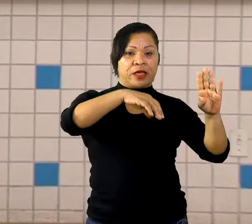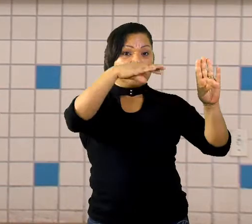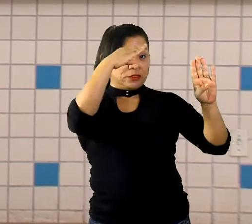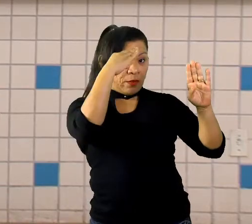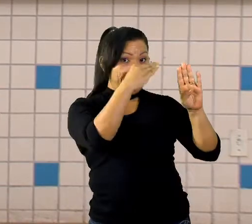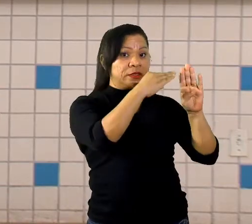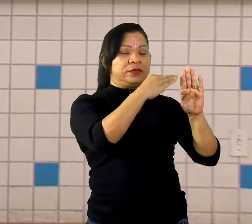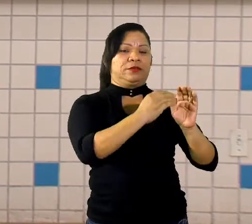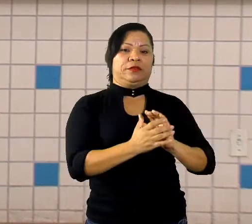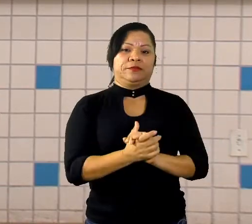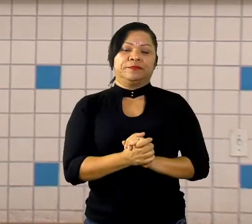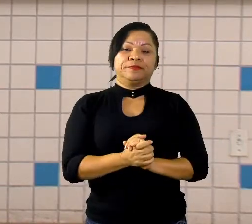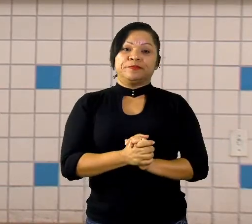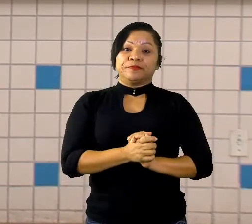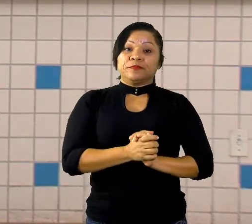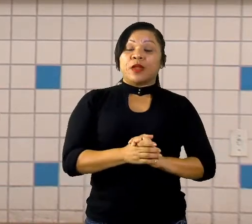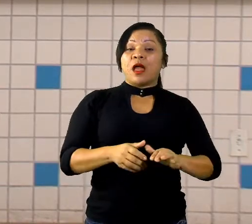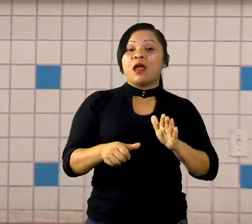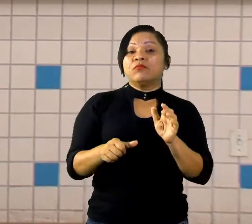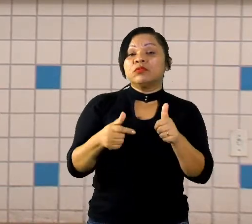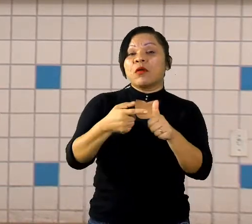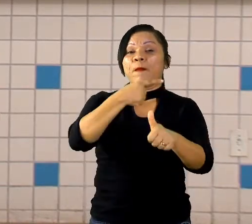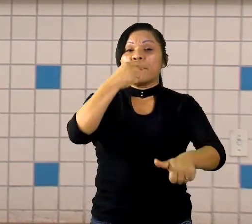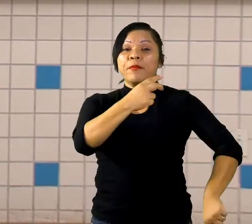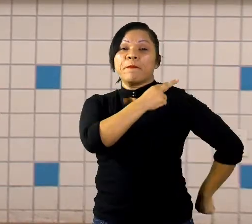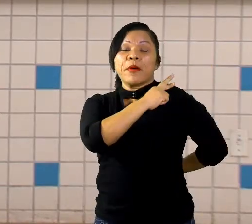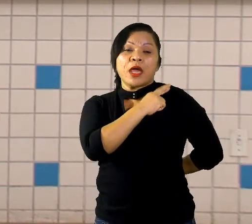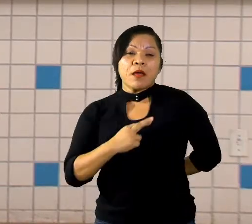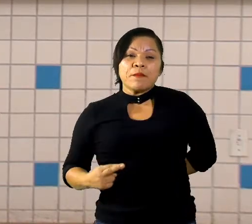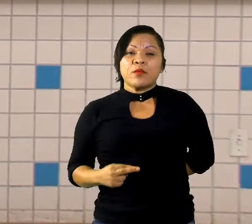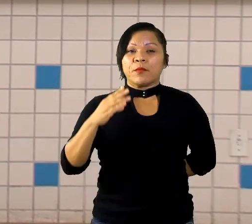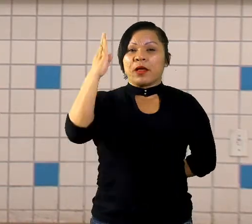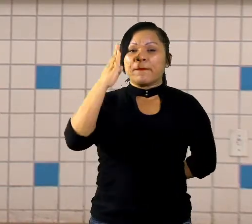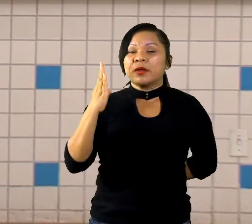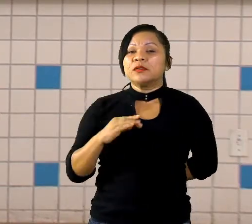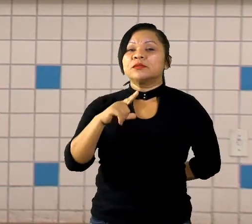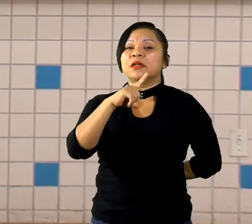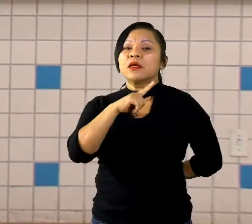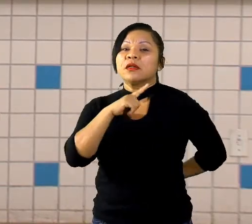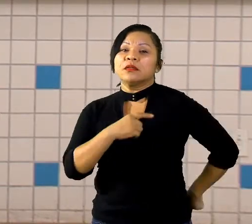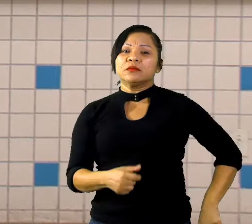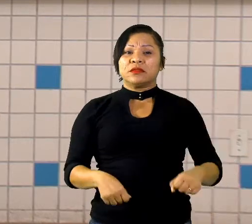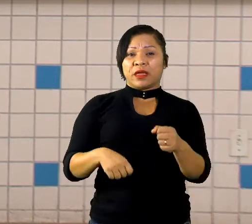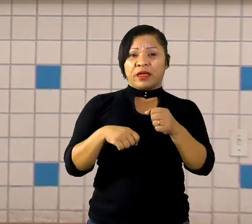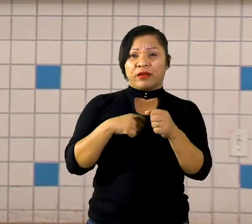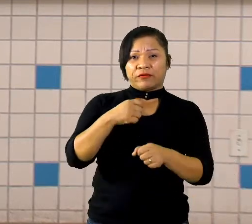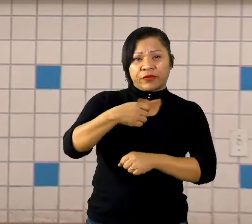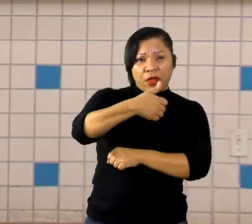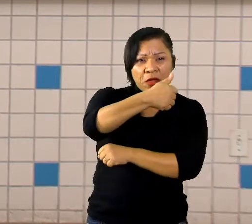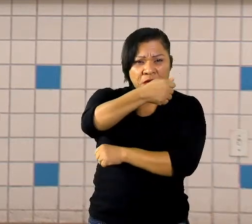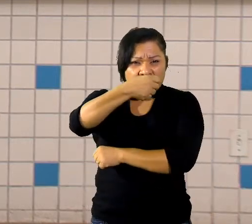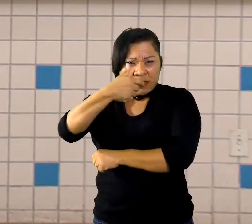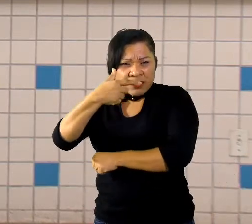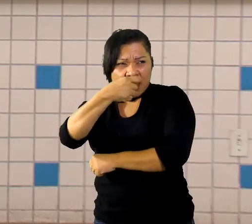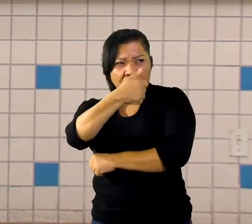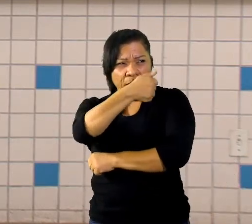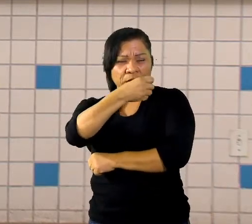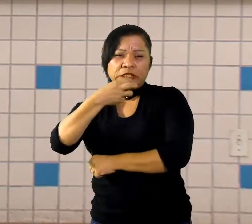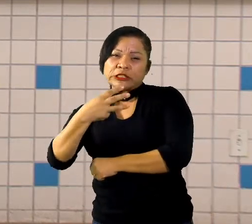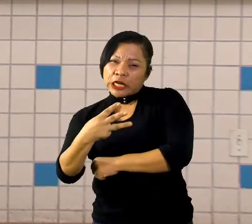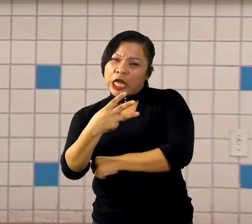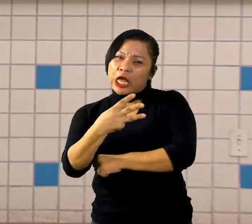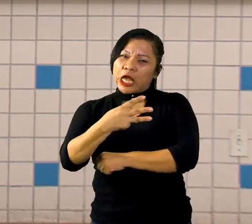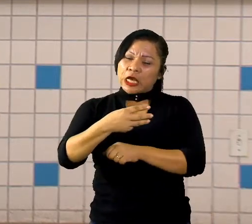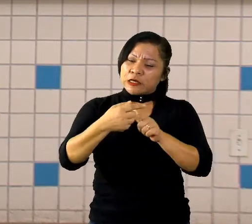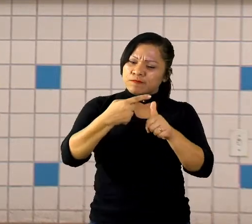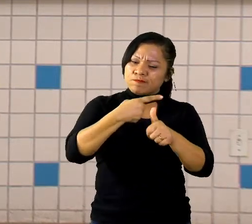República Brasileira, ela teve um conjunto de 13 primeiros presidentes. Esses presidentes, nós tivemos alguns militares,